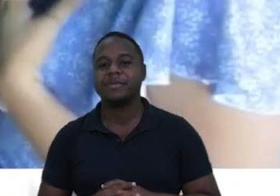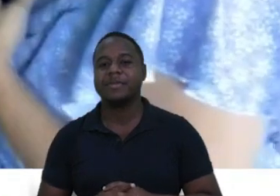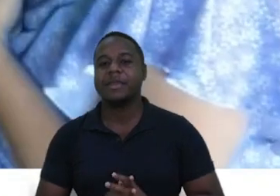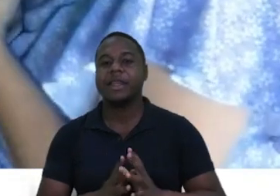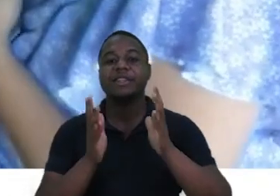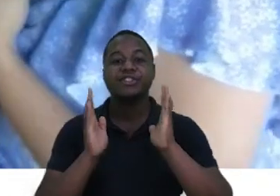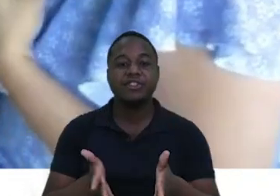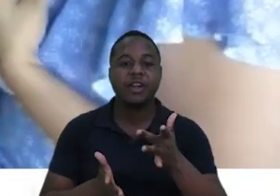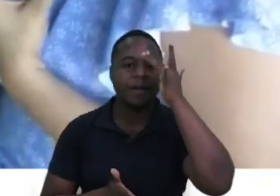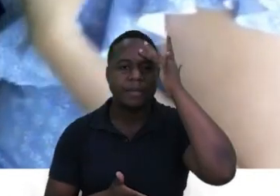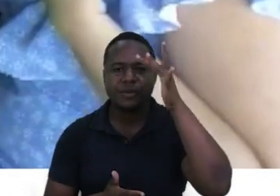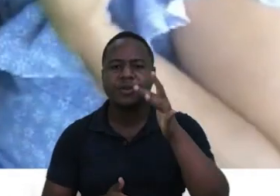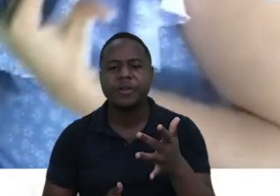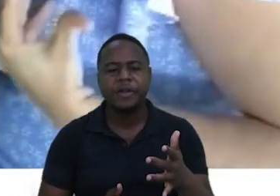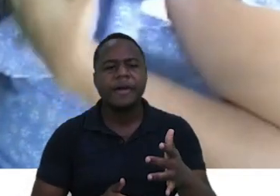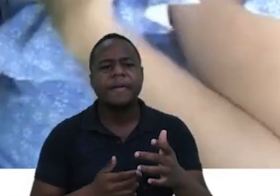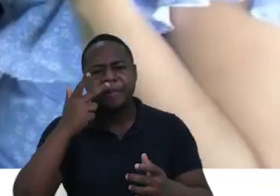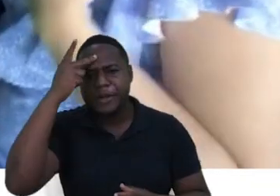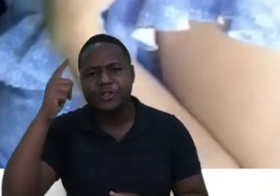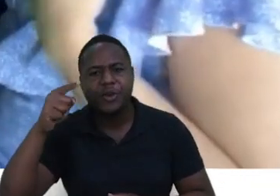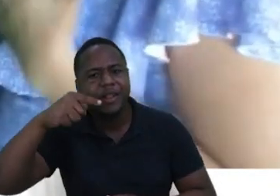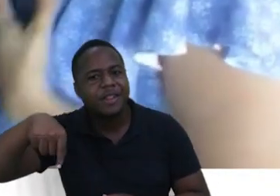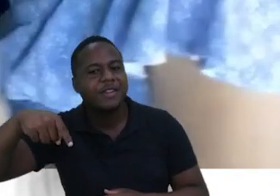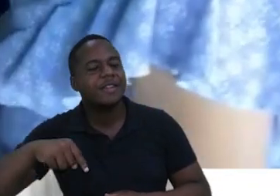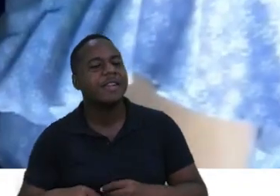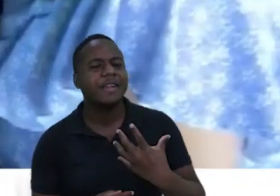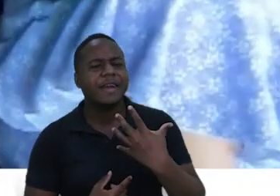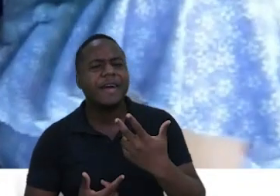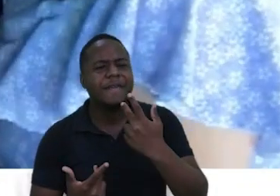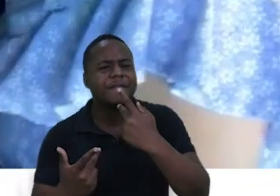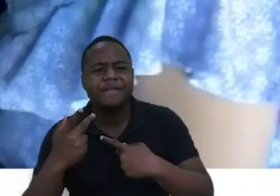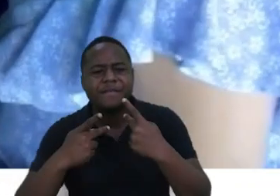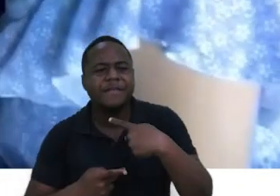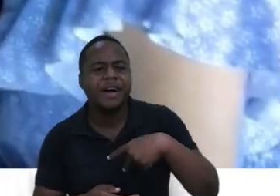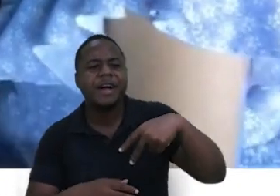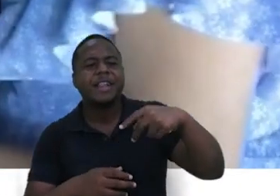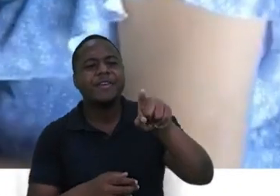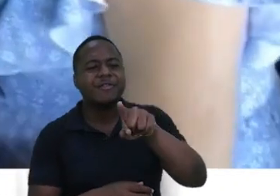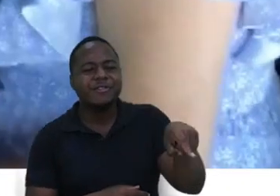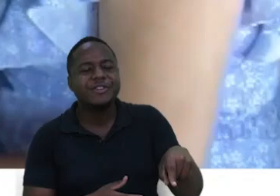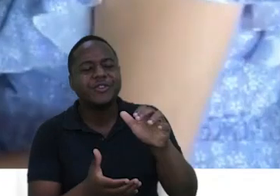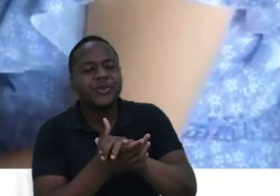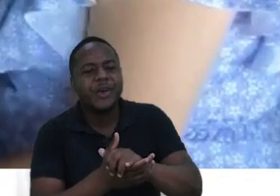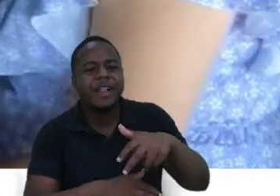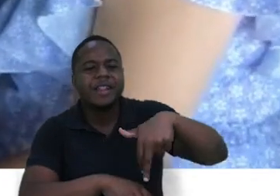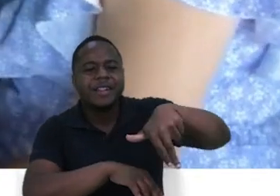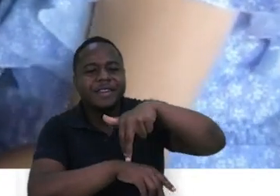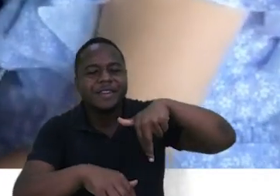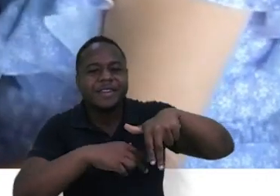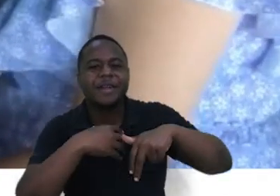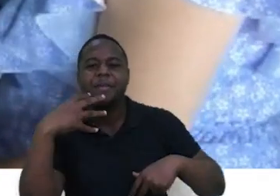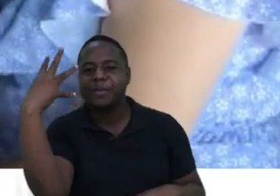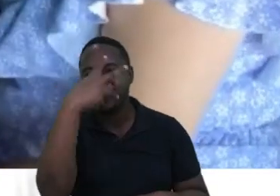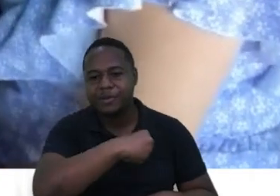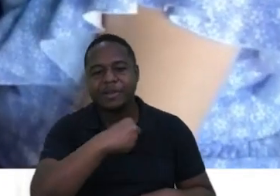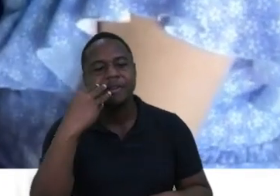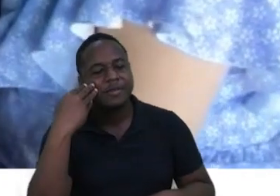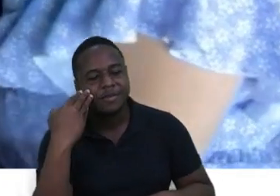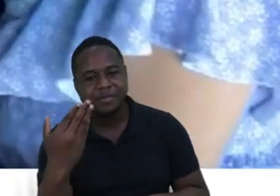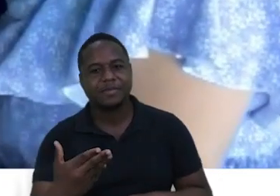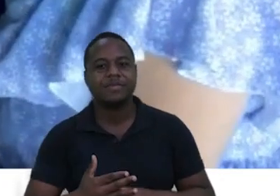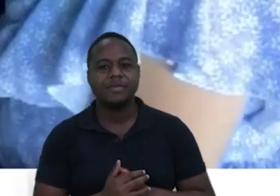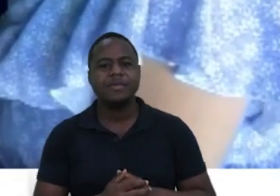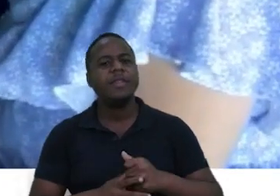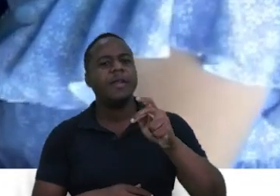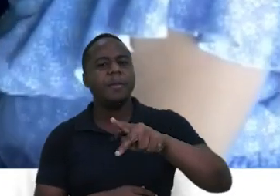que a gente tem, né, instigado tanto o público, tem ouvido falar lindamente desse casal, que dança exatamente lindamente mesmo, vocês já puderam observar, que